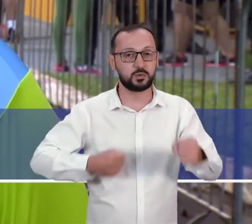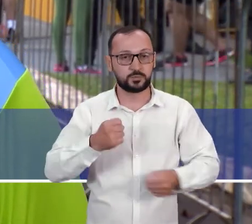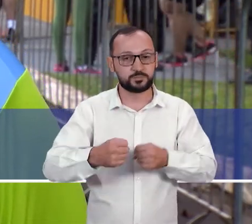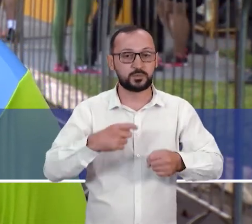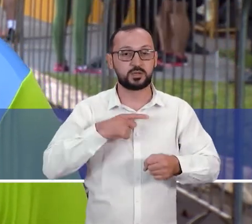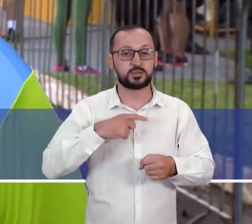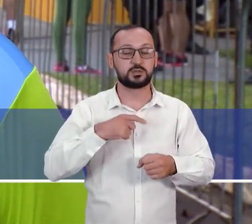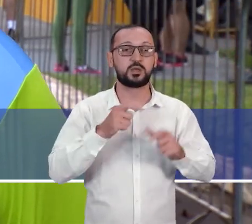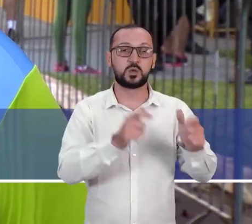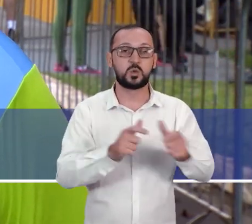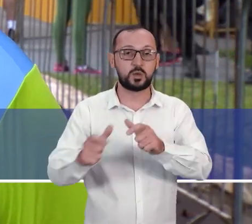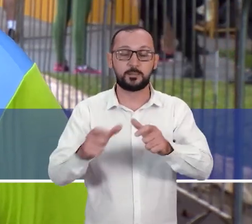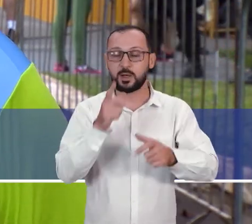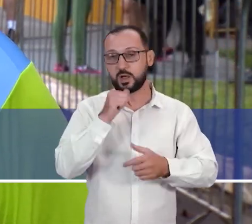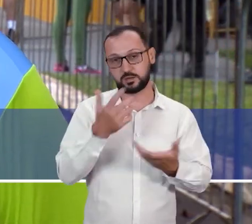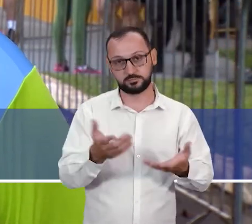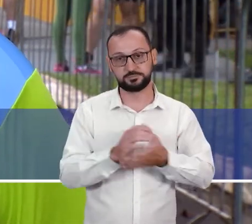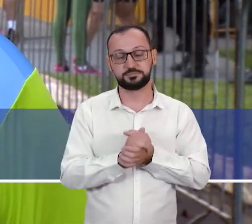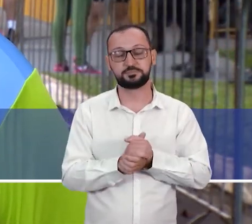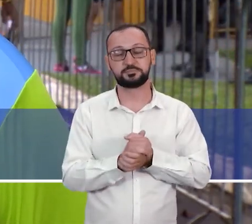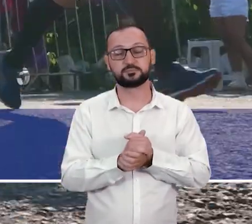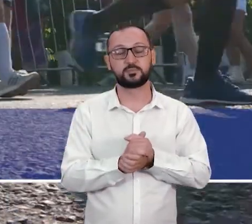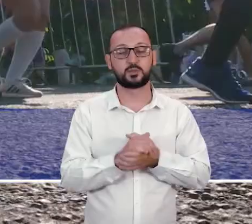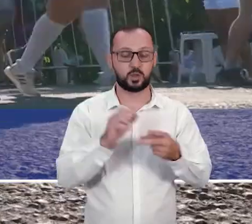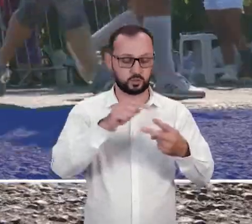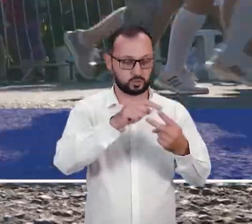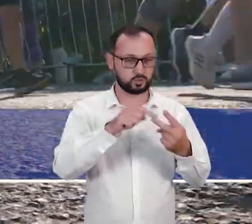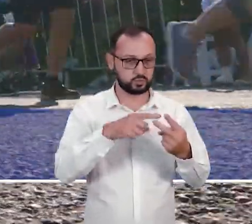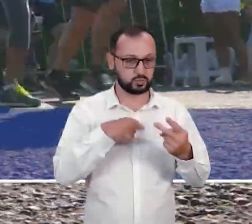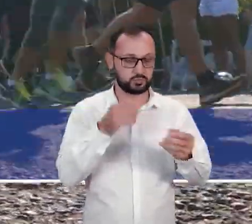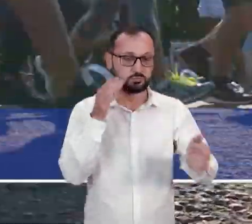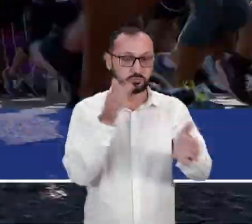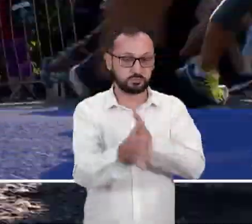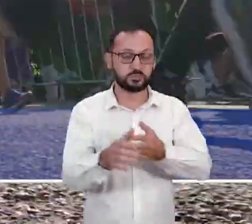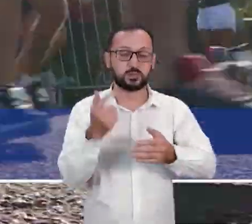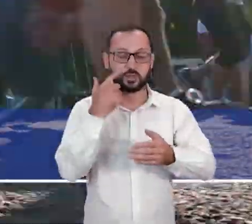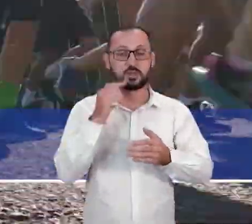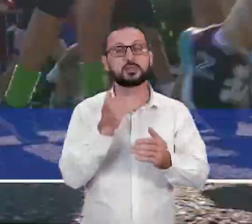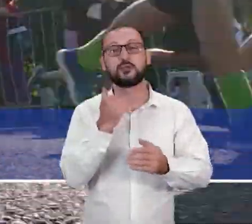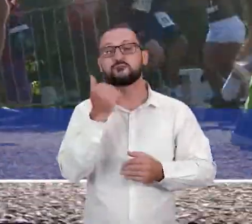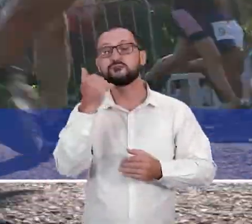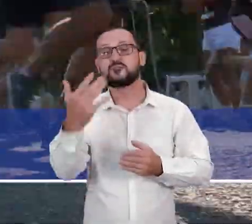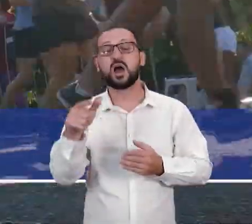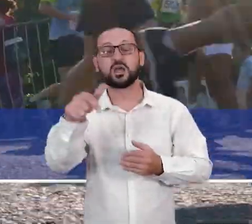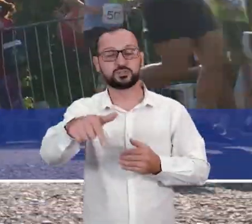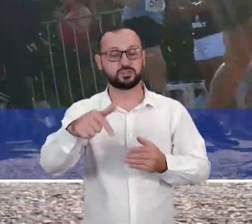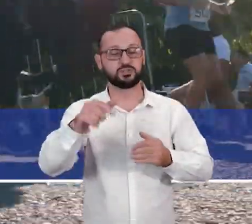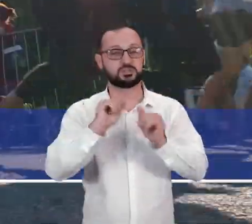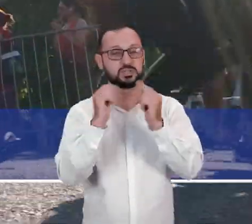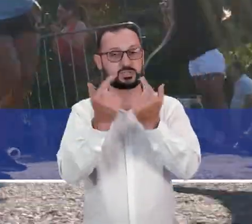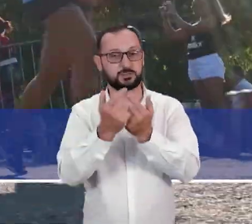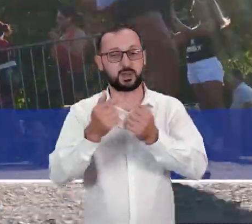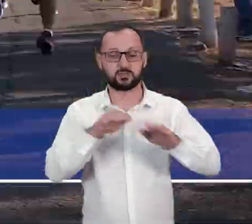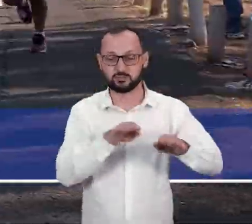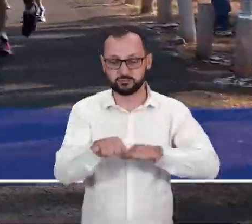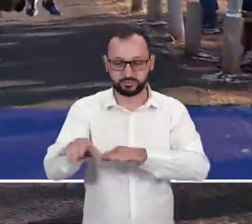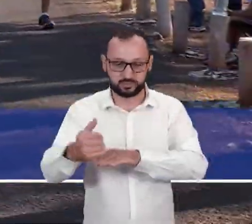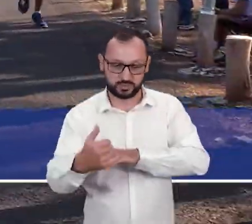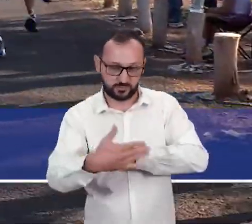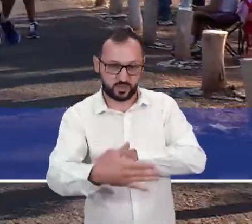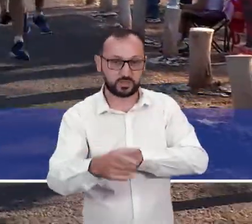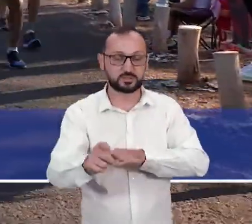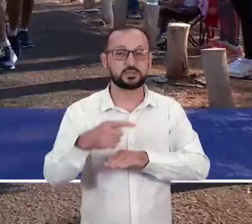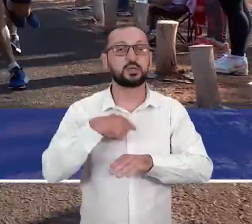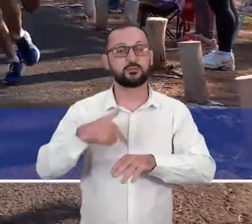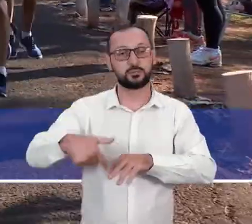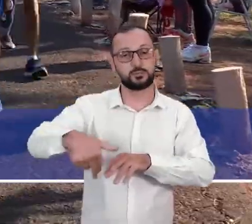uma largada de corrida, ainda temos os pontos de hidratação para eles. As duas modalidades partiram da entrada do estacionamento de visitantes e passaram